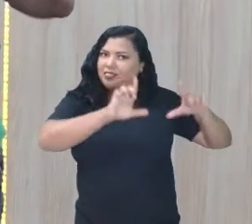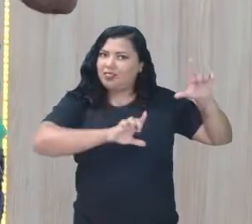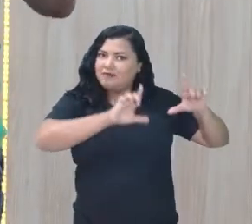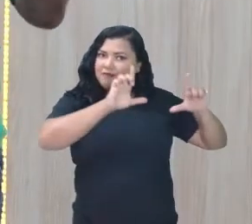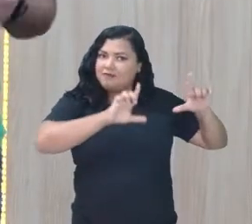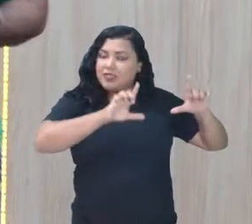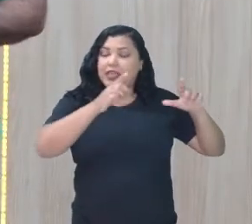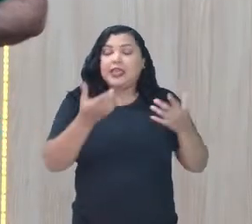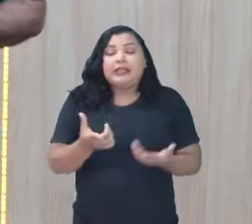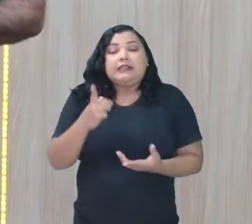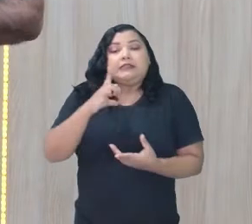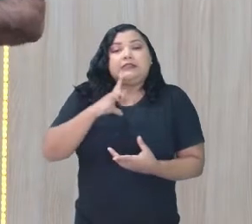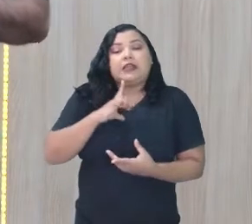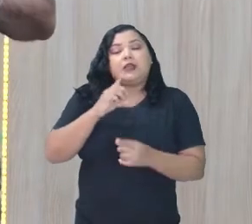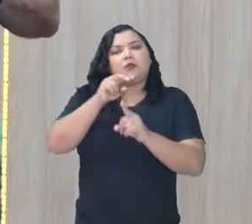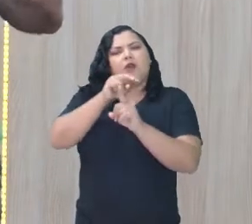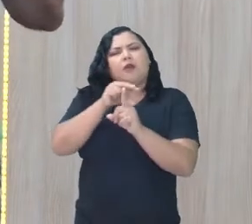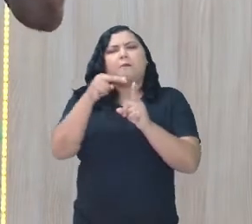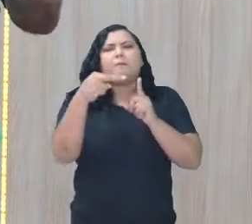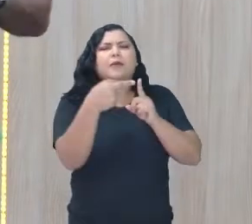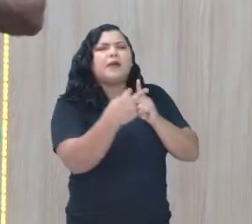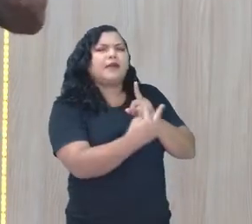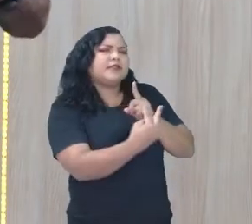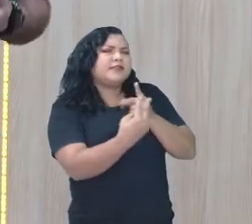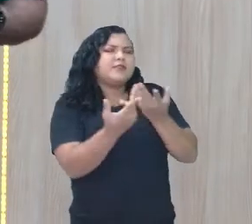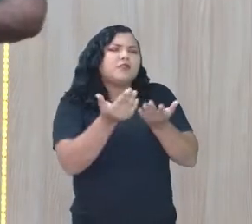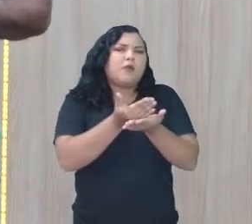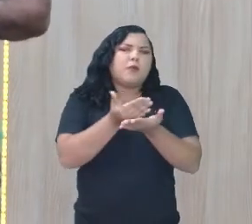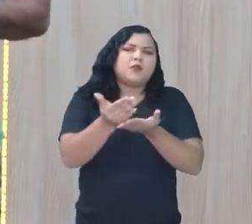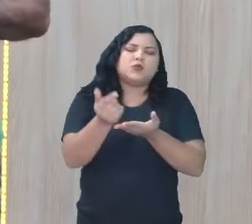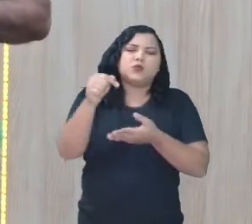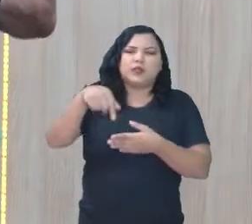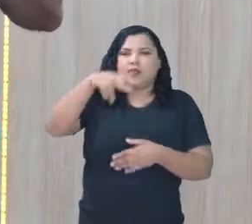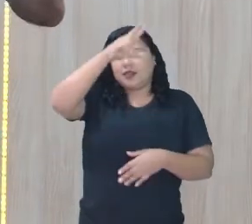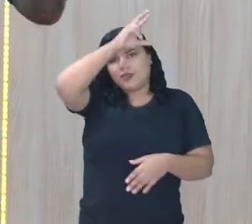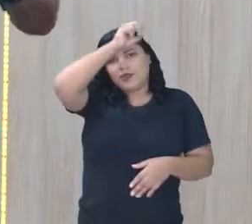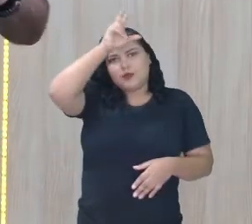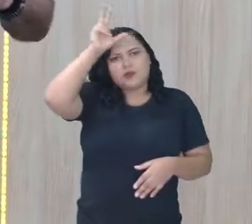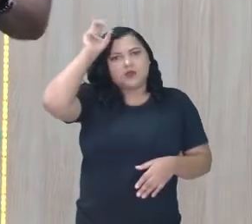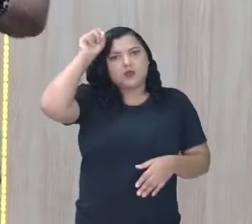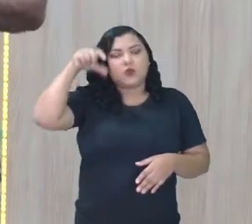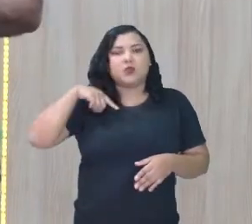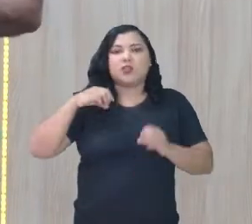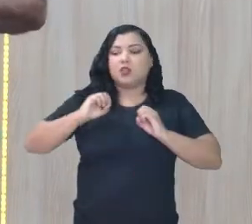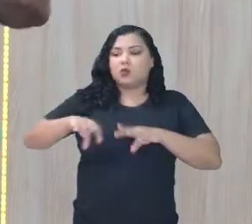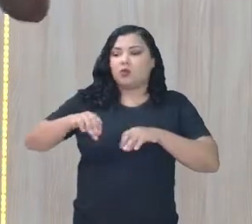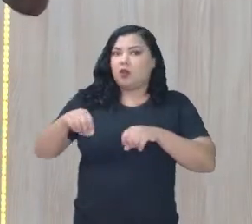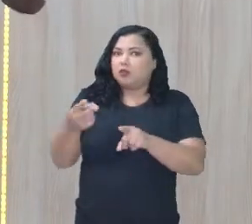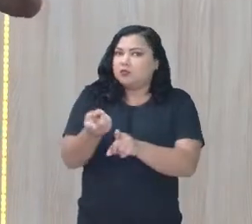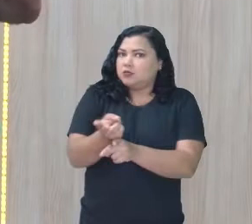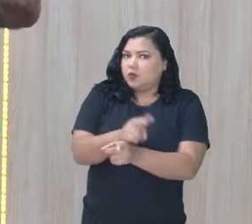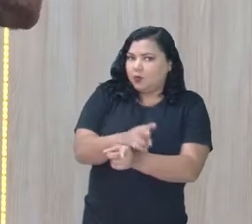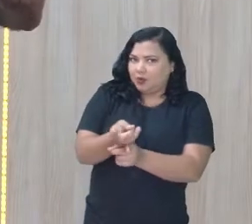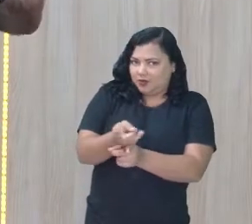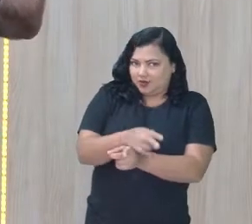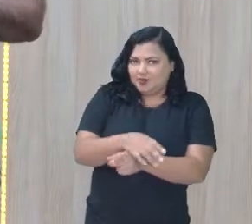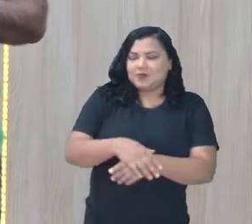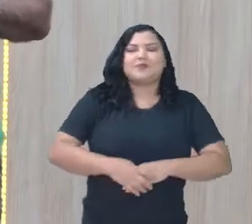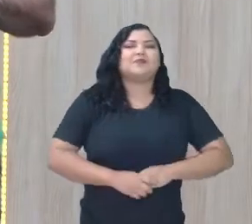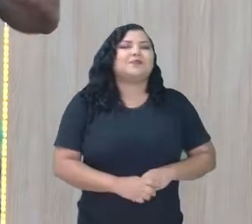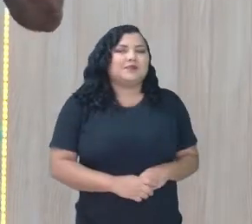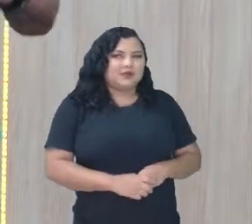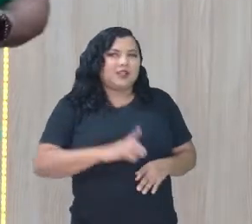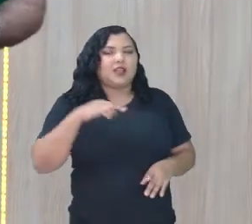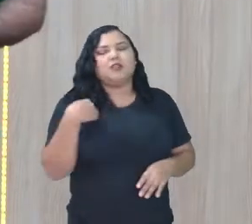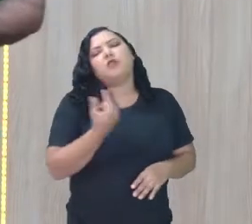dentro dessa perspectiva que foi iniciada pela Prefeitura de ensino híbrido. Então a gente vai tentar